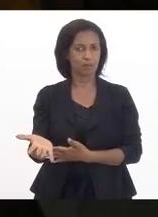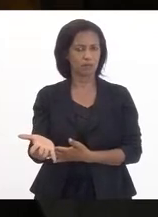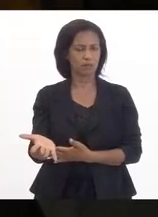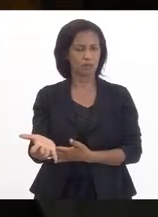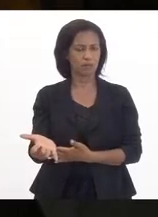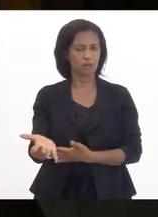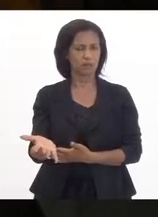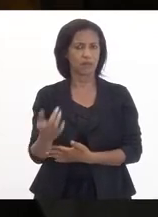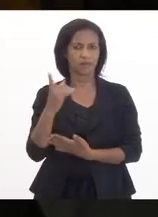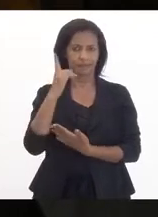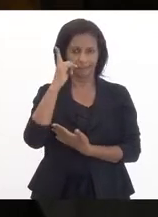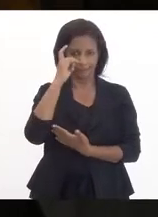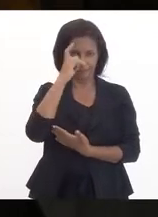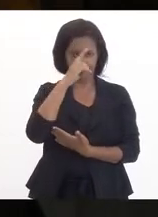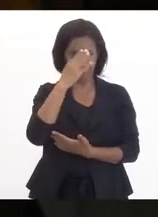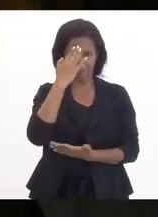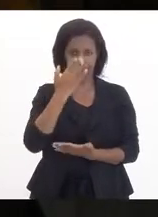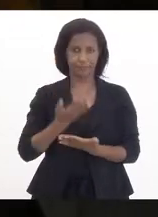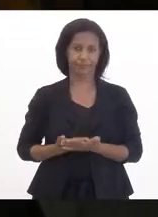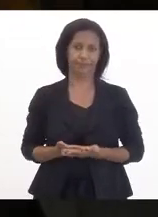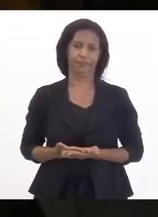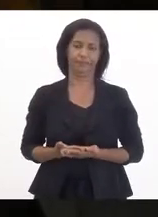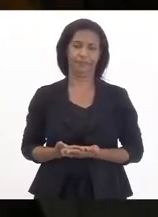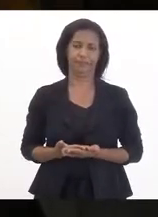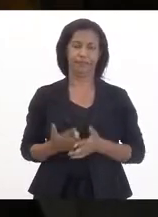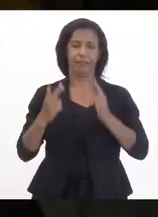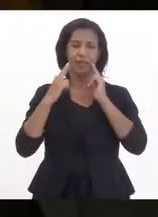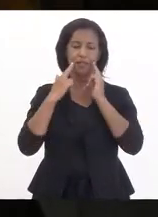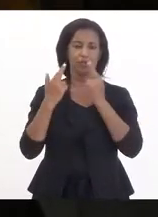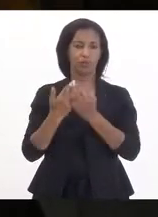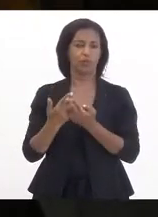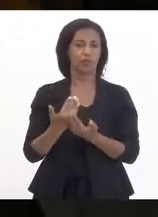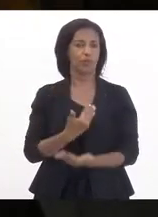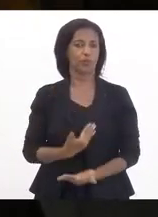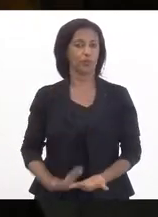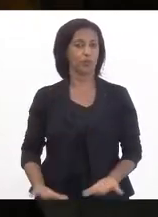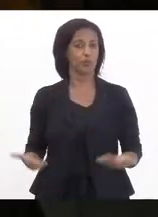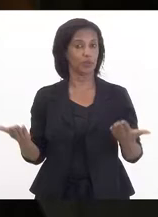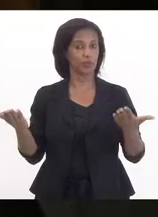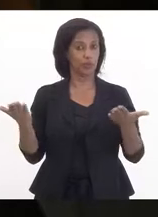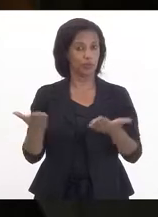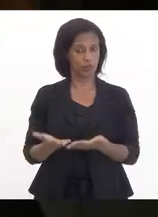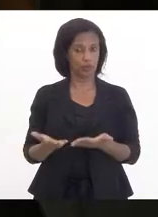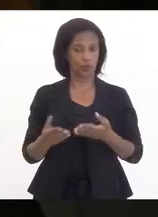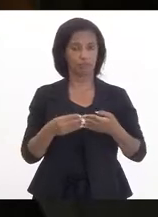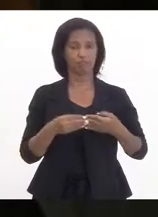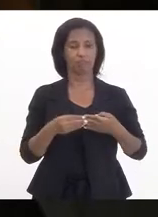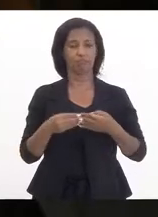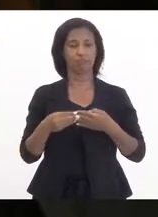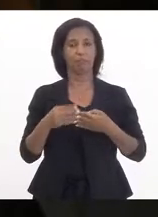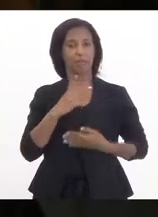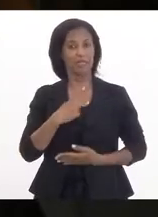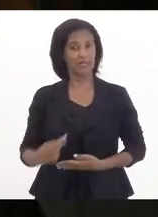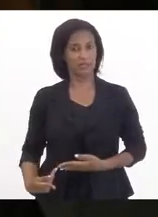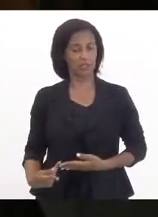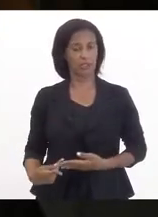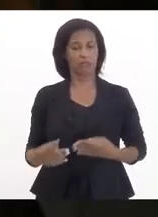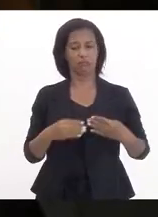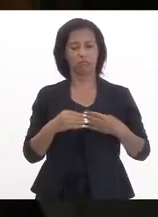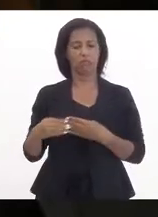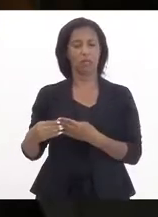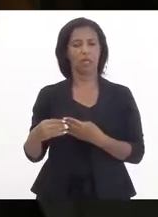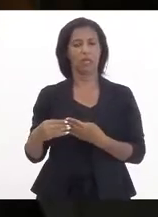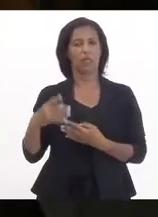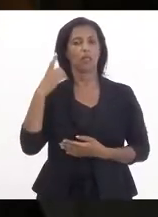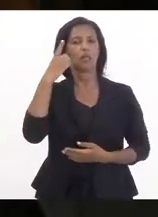pouco provável. Mas a audiência pública de hoje, presidida pela deputada Lucinha,